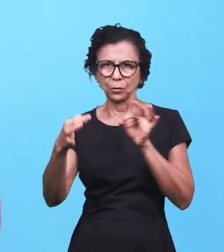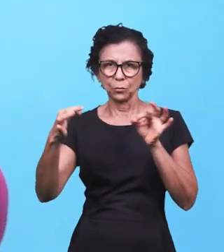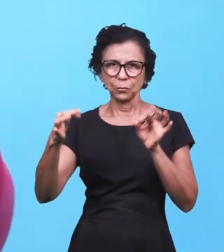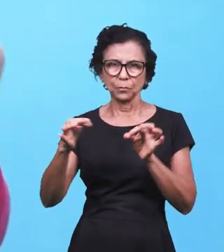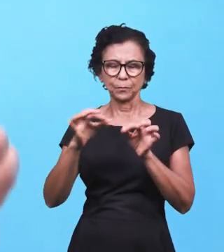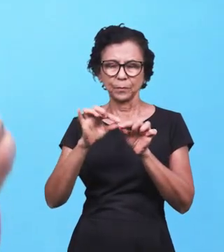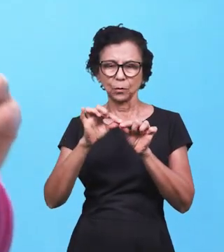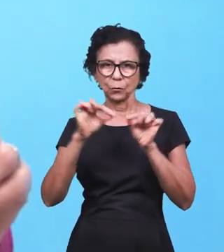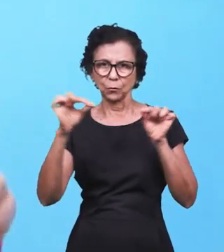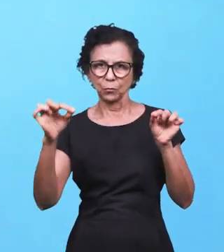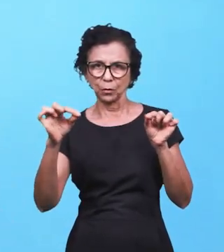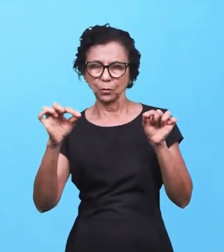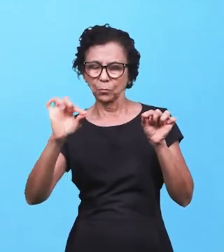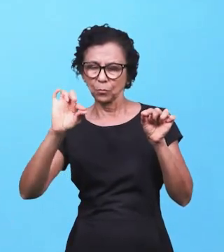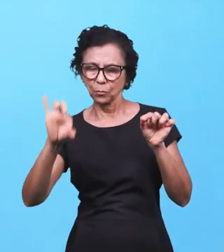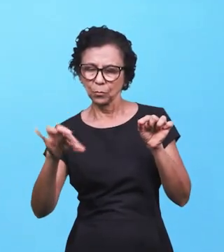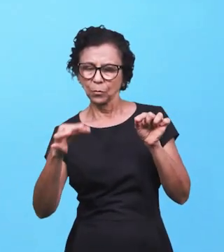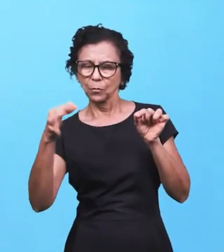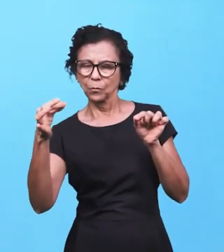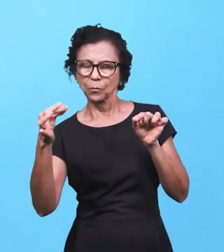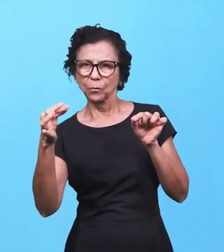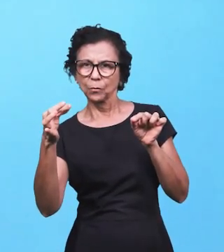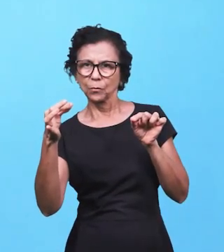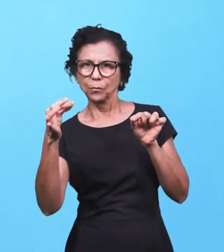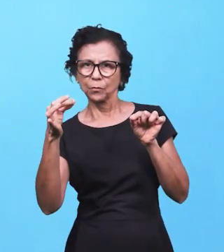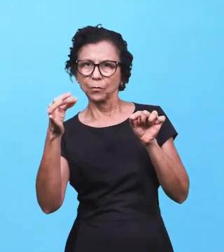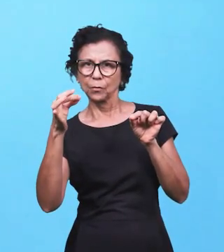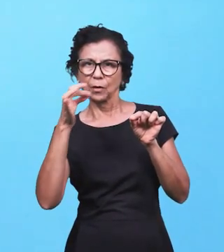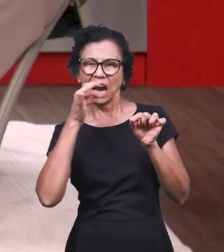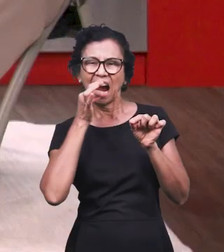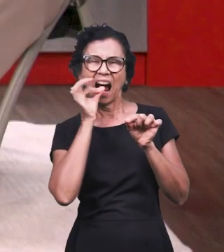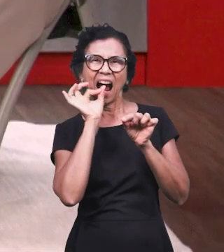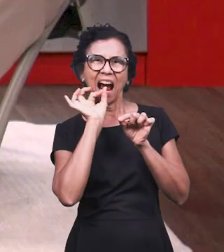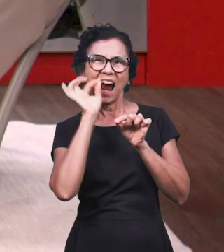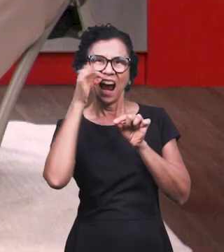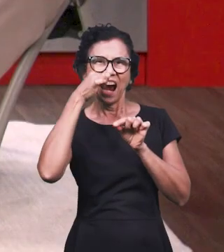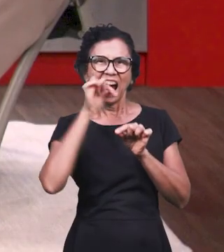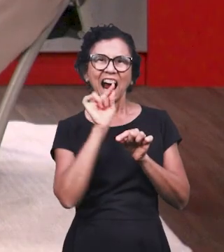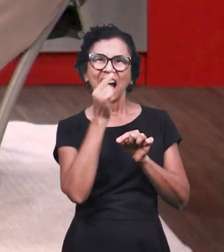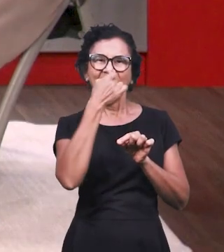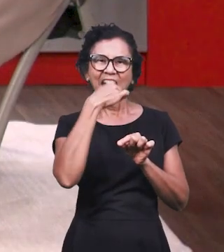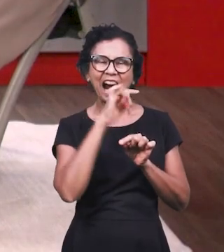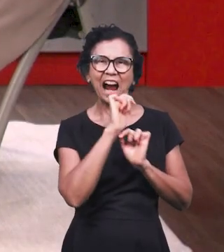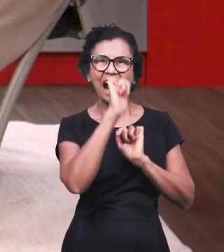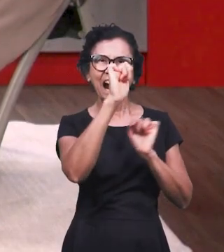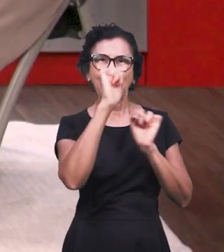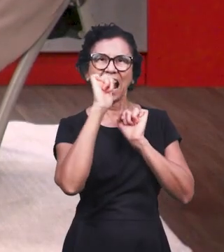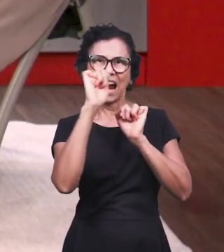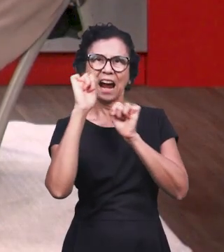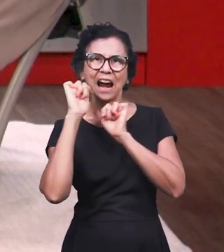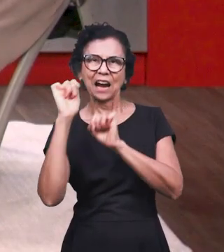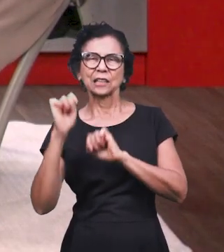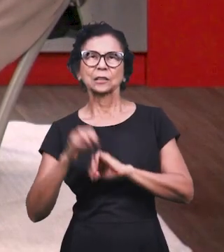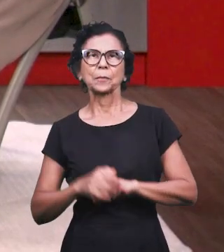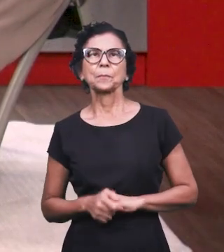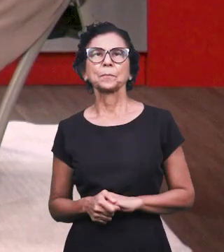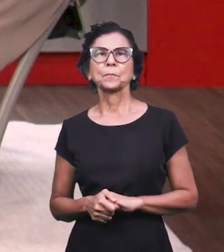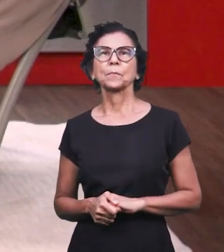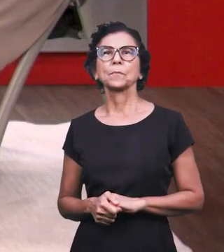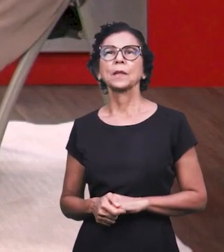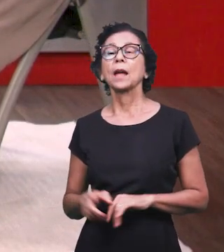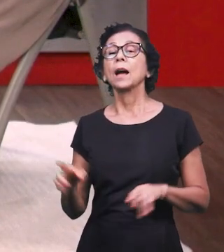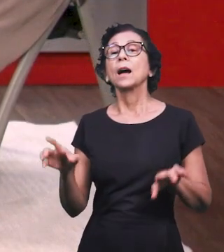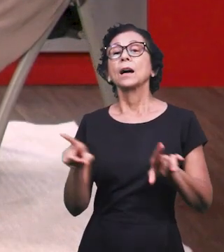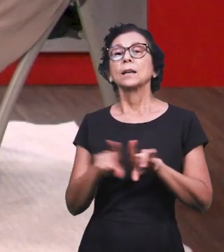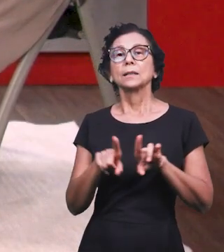ortodôntico tenha um passa-fio. E assim, a gente vê também no supermercado, assim como a escova, a